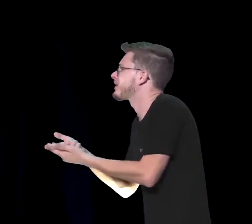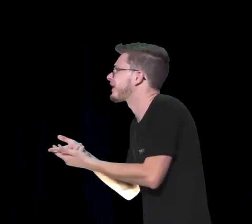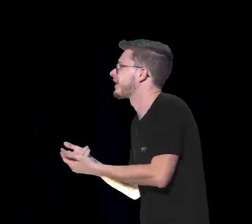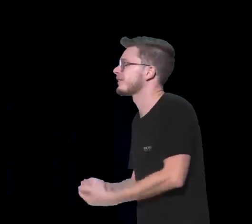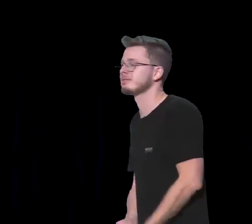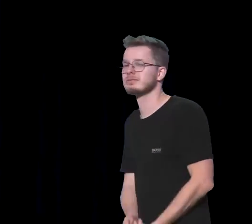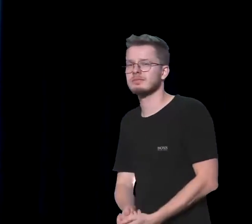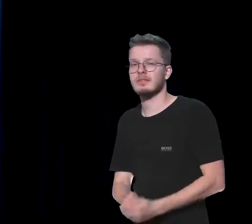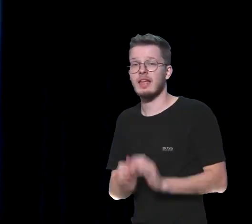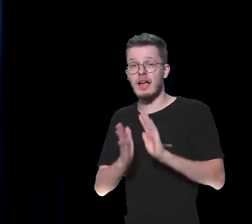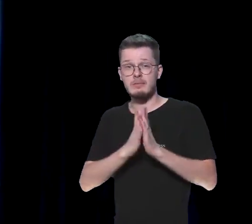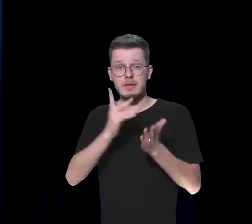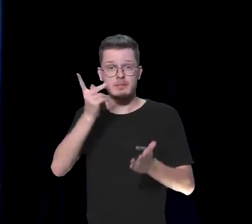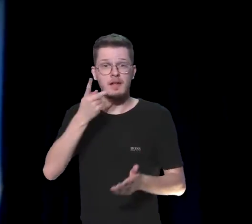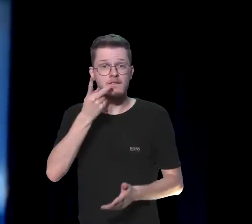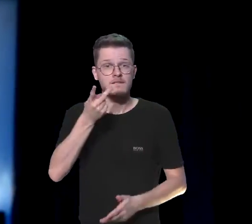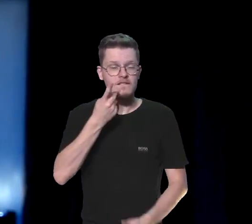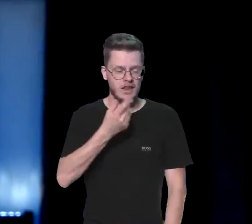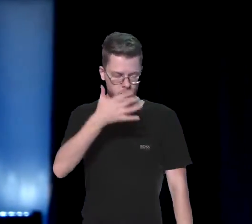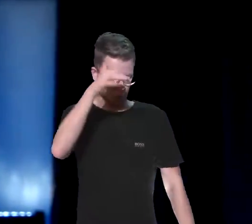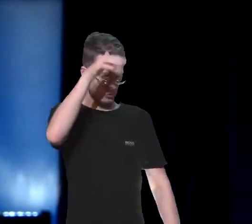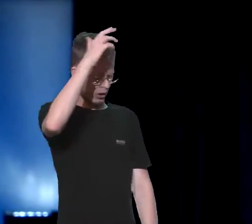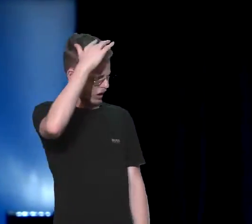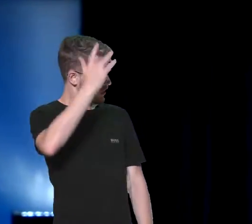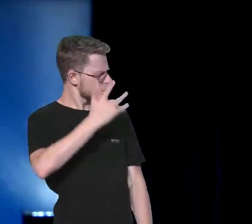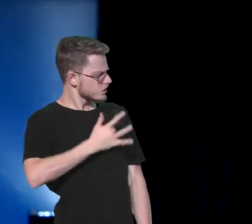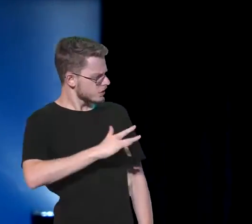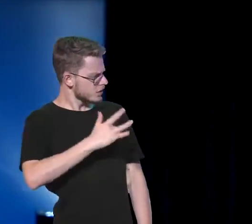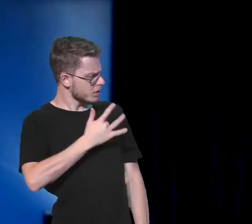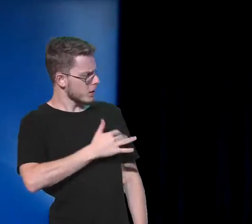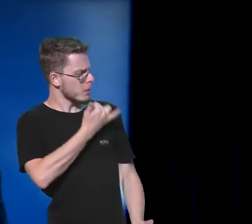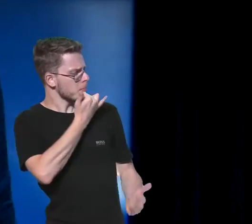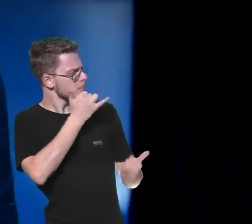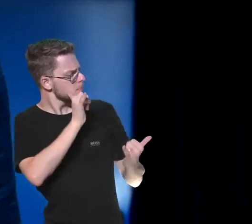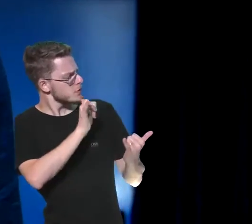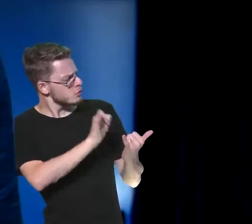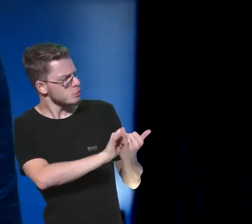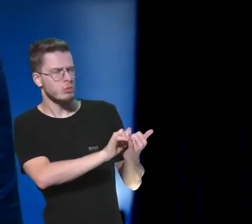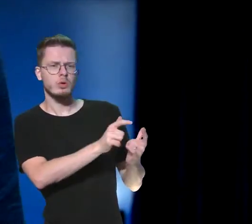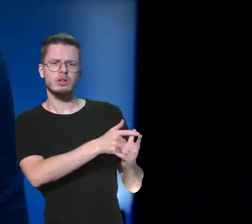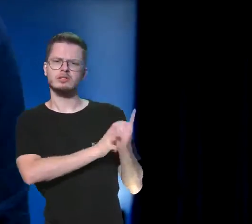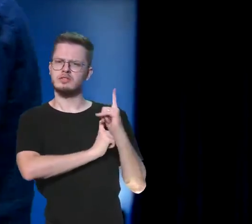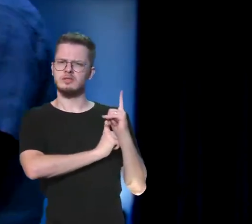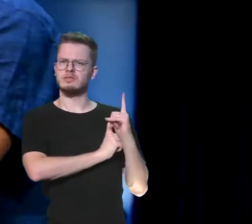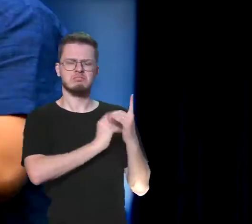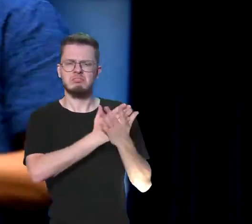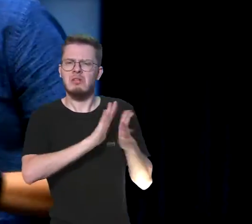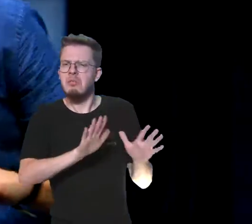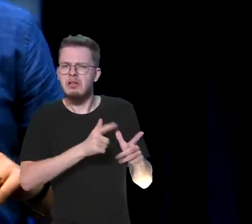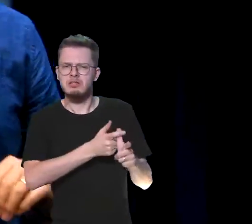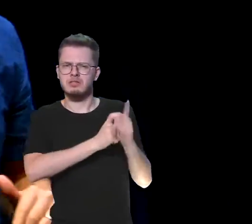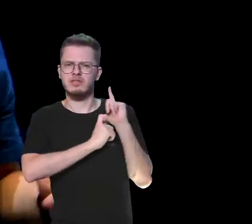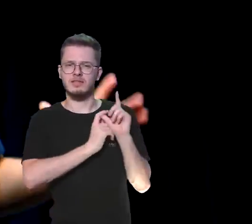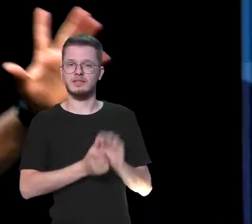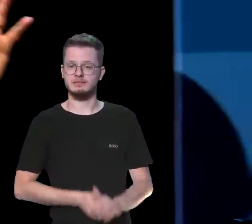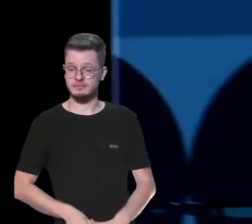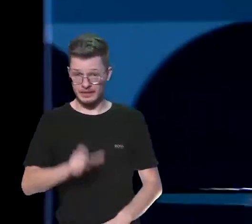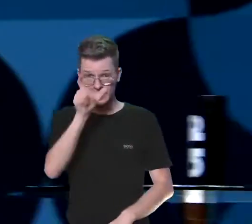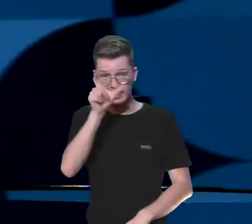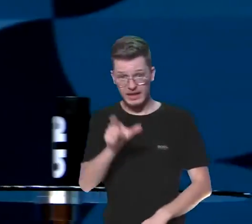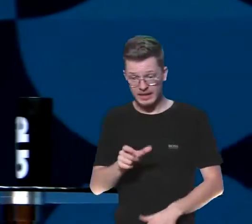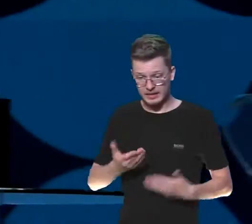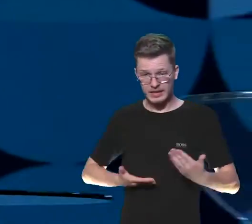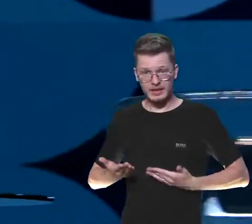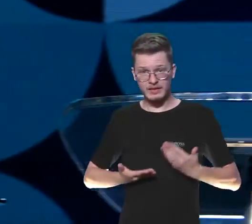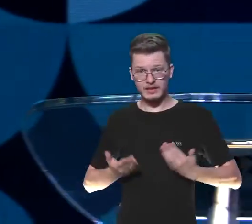fala que o rei se enche de compaixão e perdoa a dívida do servo. Uma vez que o servo é perdoado,